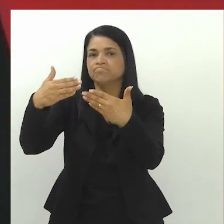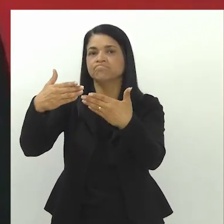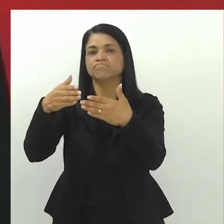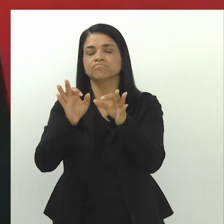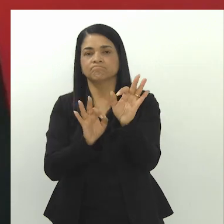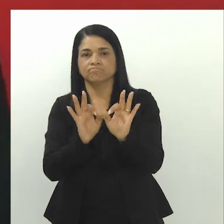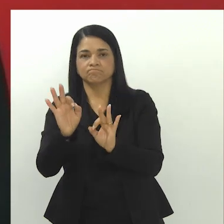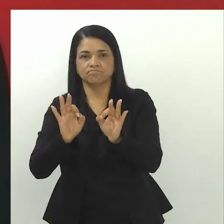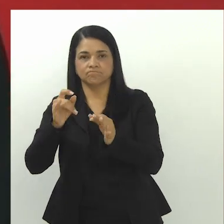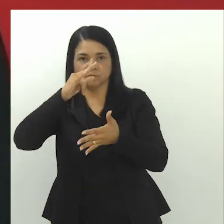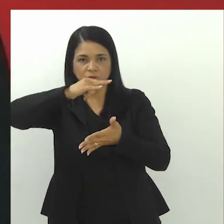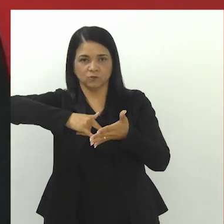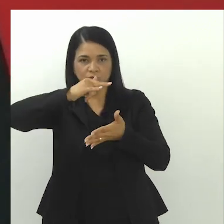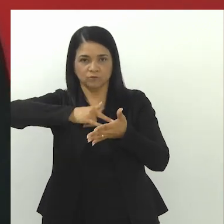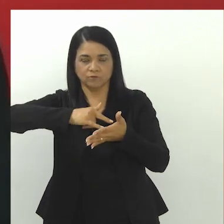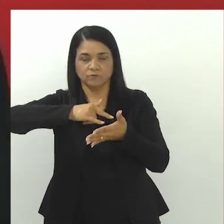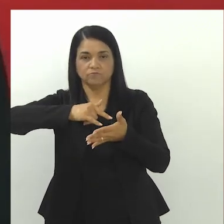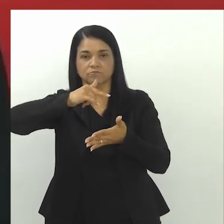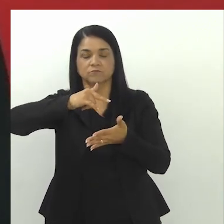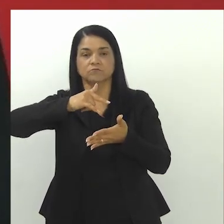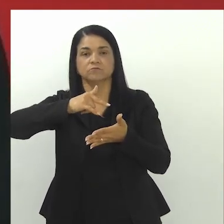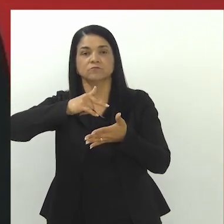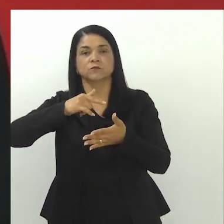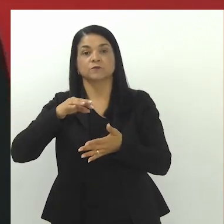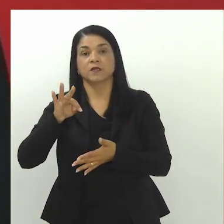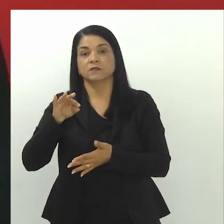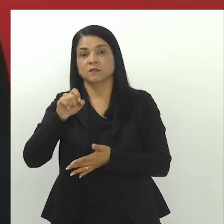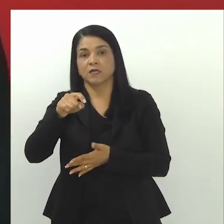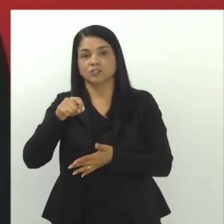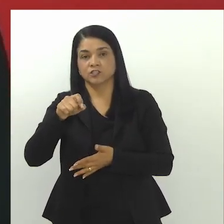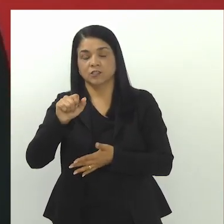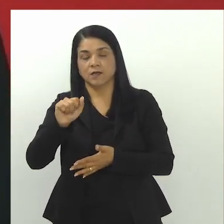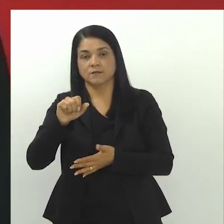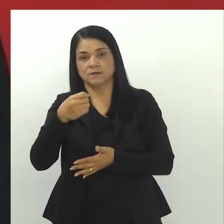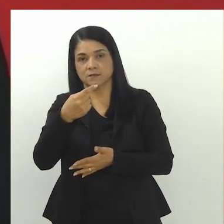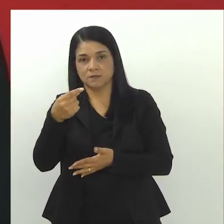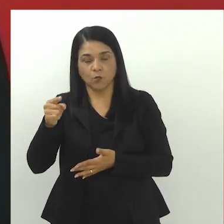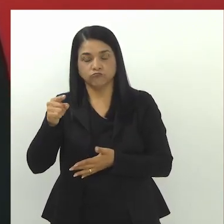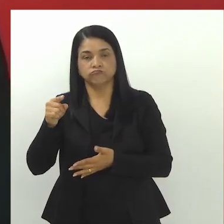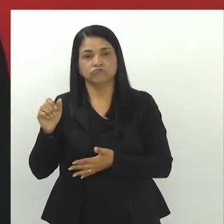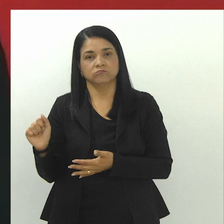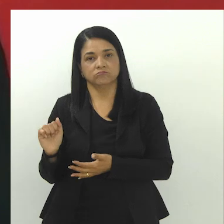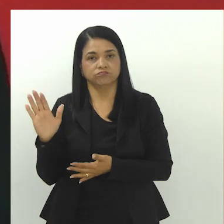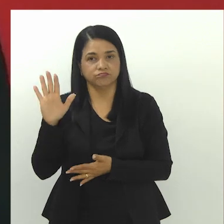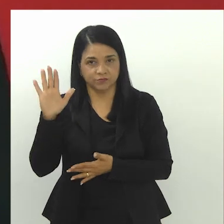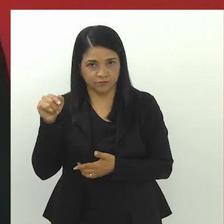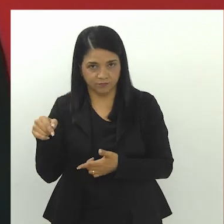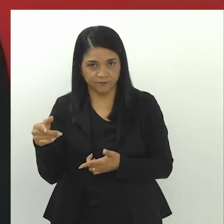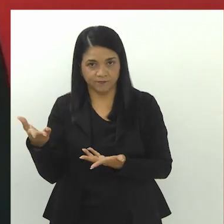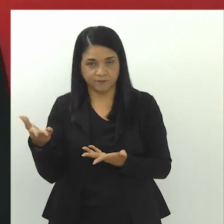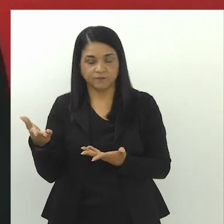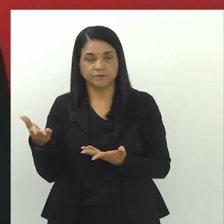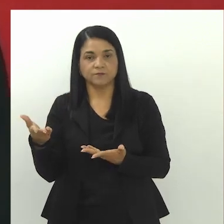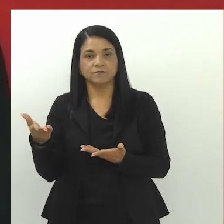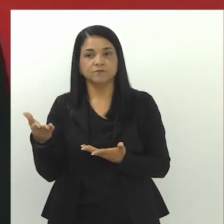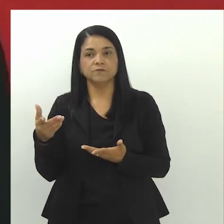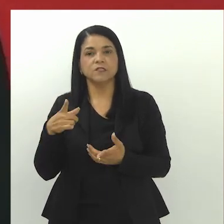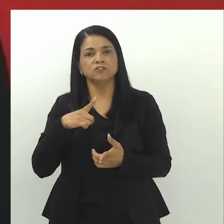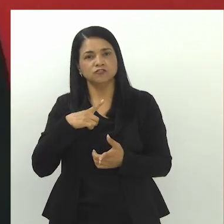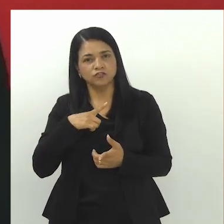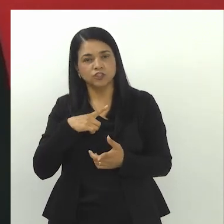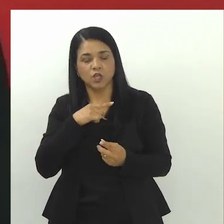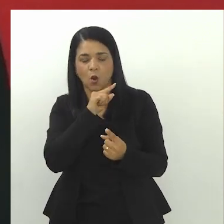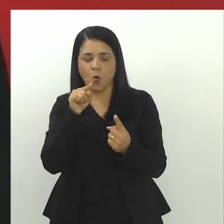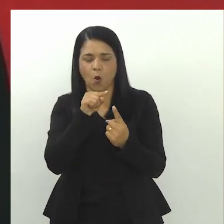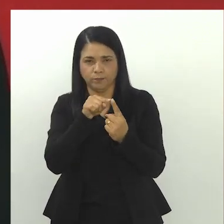criaram, vamos dizer assim, um avanço na elaboração dos documentos oficiais sobre uma taxação progressiva das grandes fortunas,